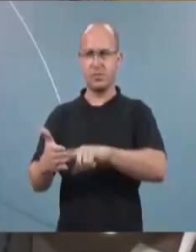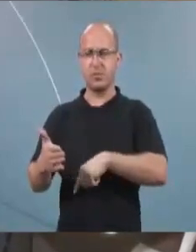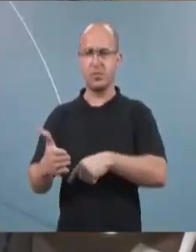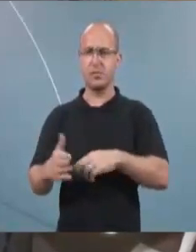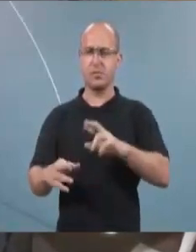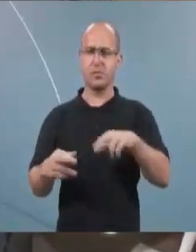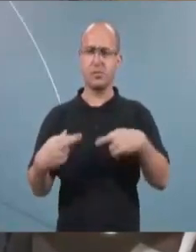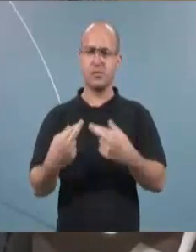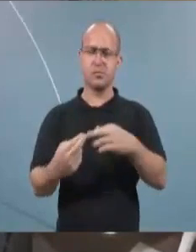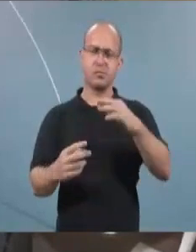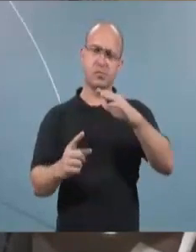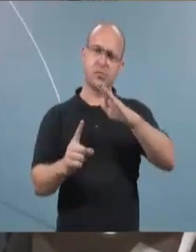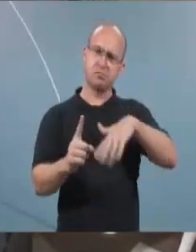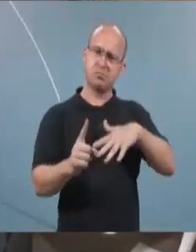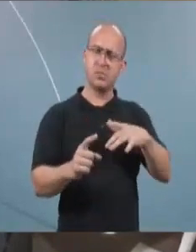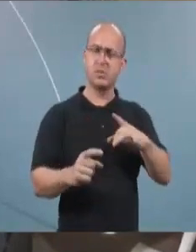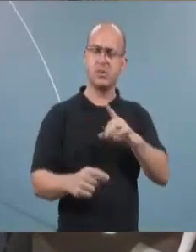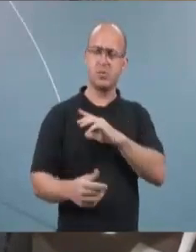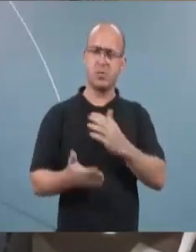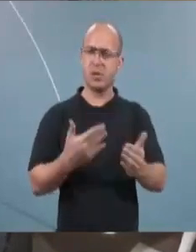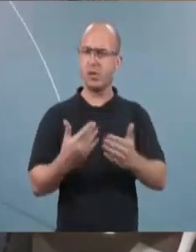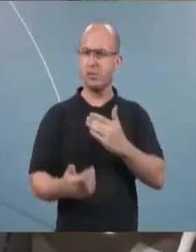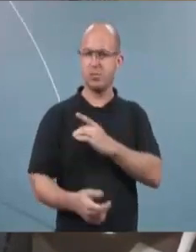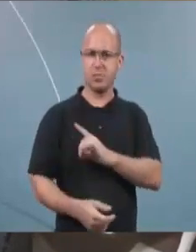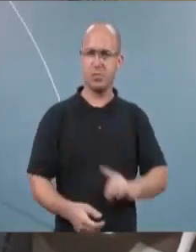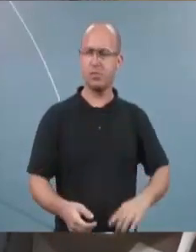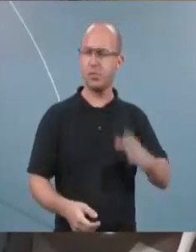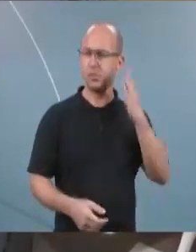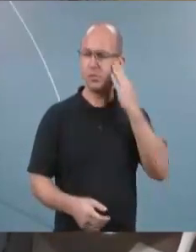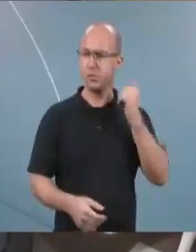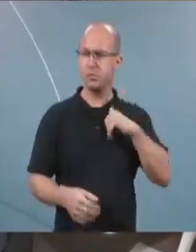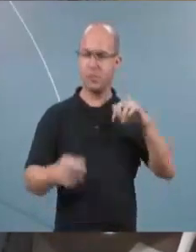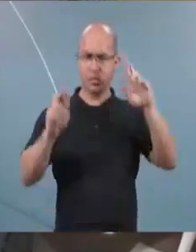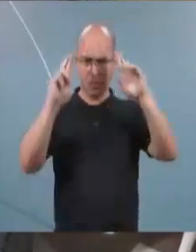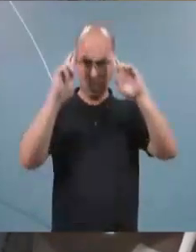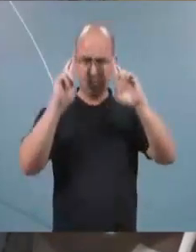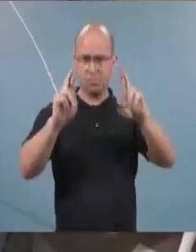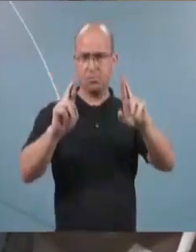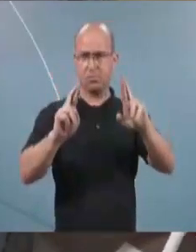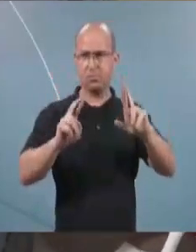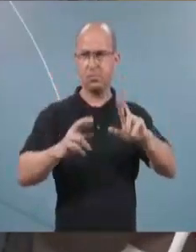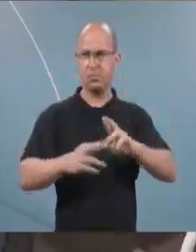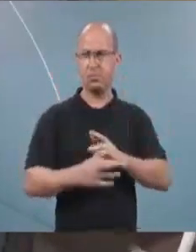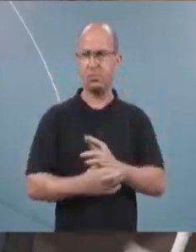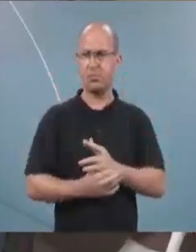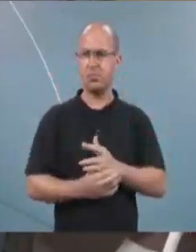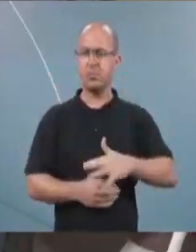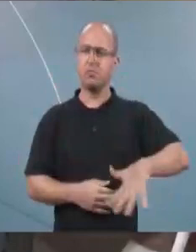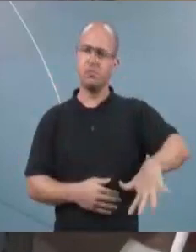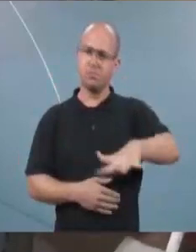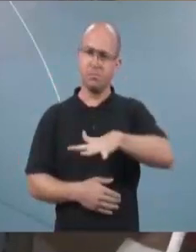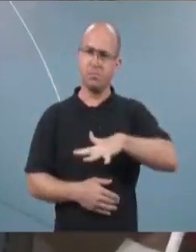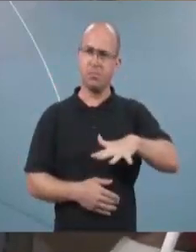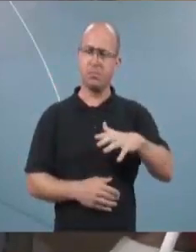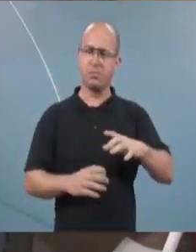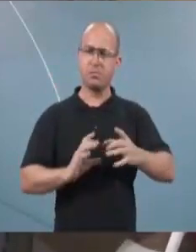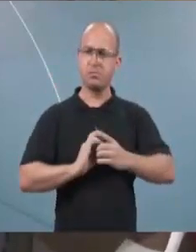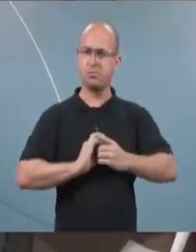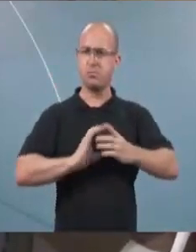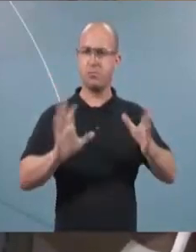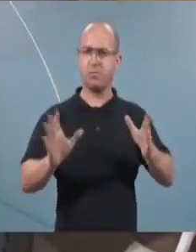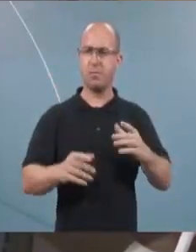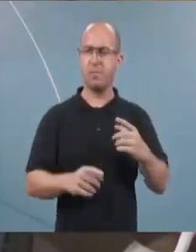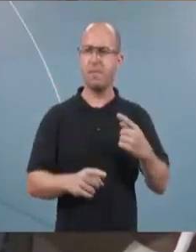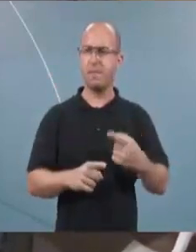sol de qualquer Deputado porque eu sei exatamente respe a essa espaço de democracia